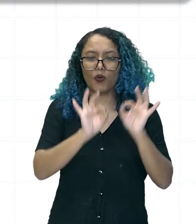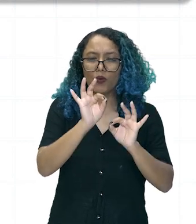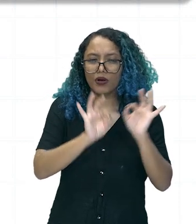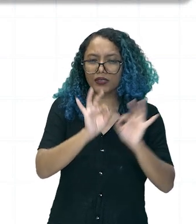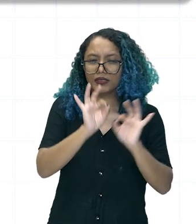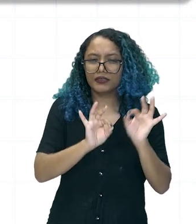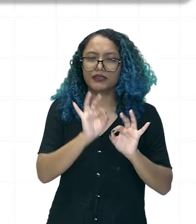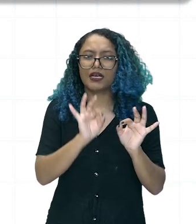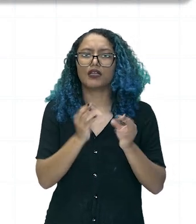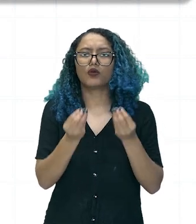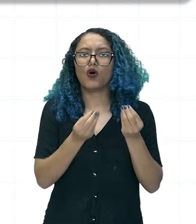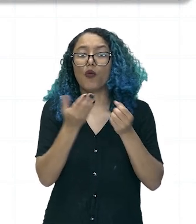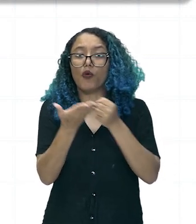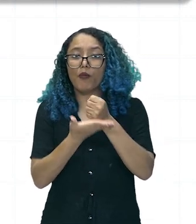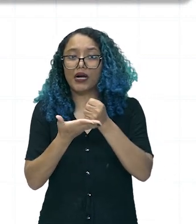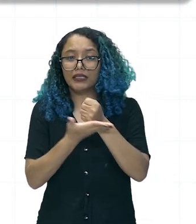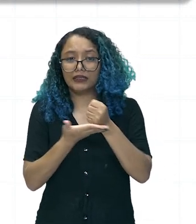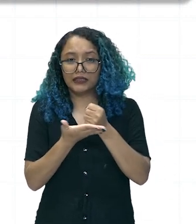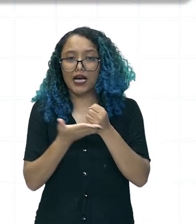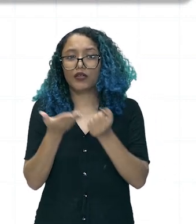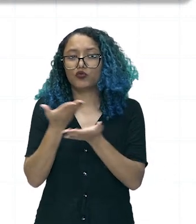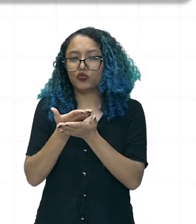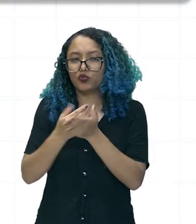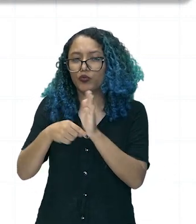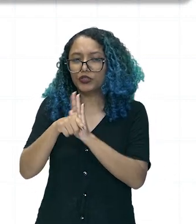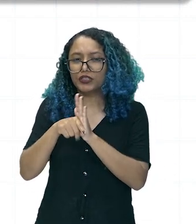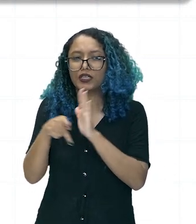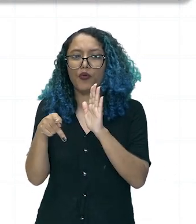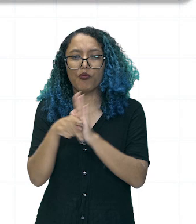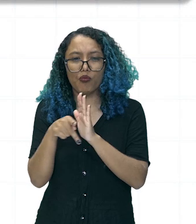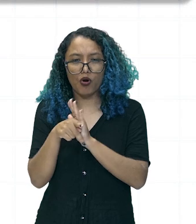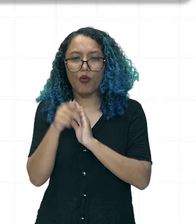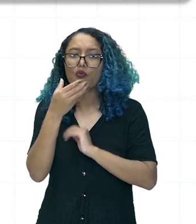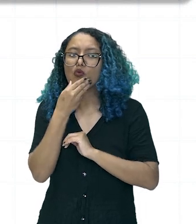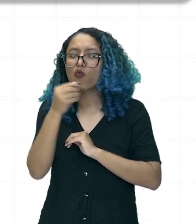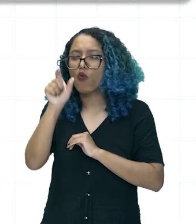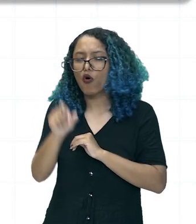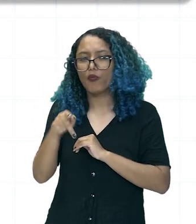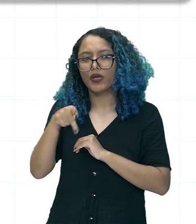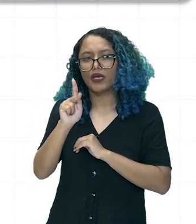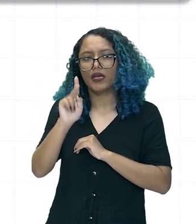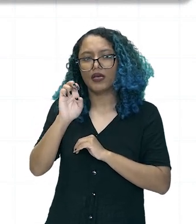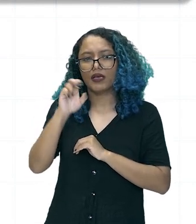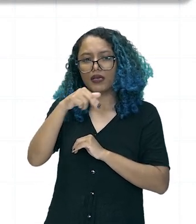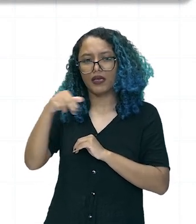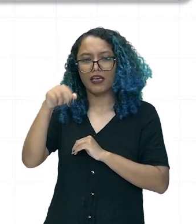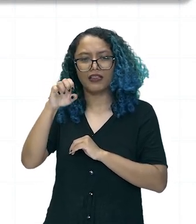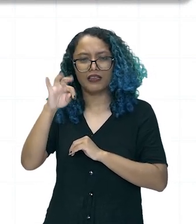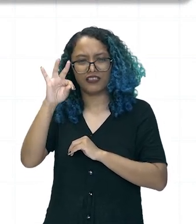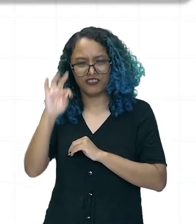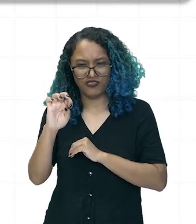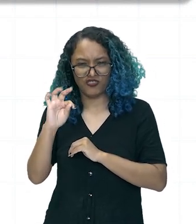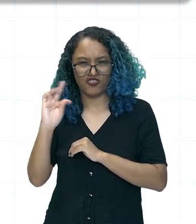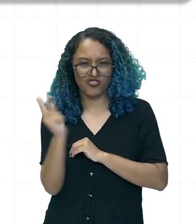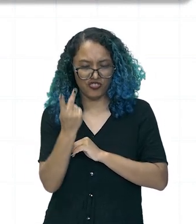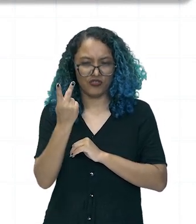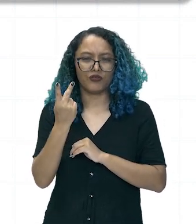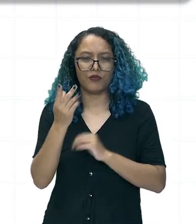aqui no nosso país. Vamos lá? Então a gente começa aí falando um pouquinho da história da ginástica aeróbica